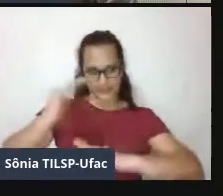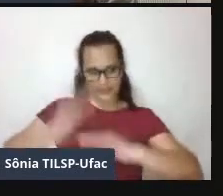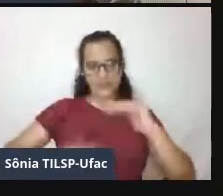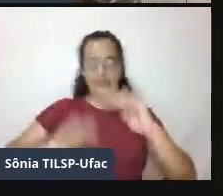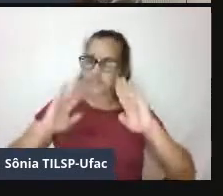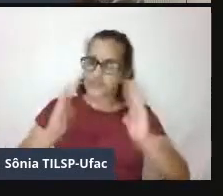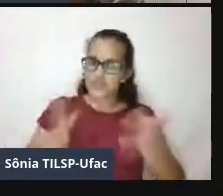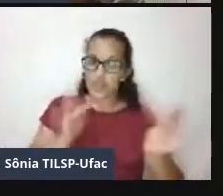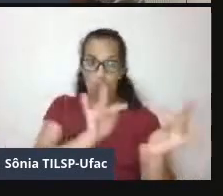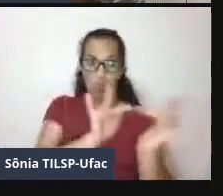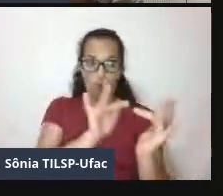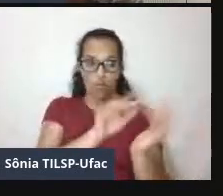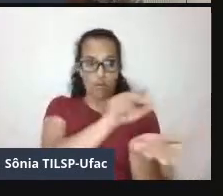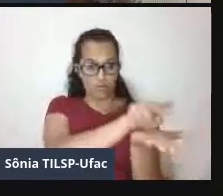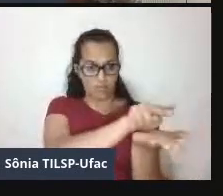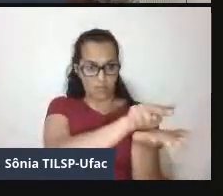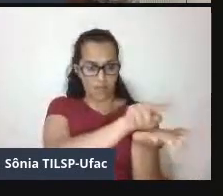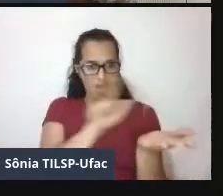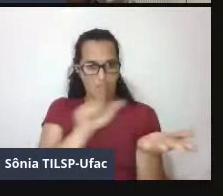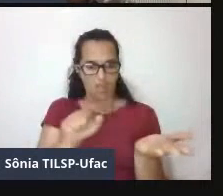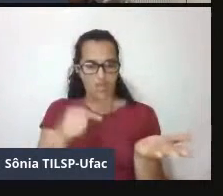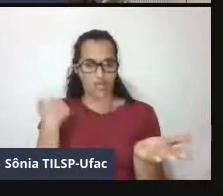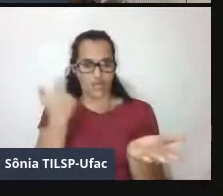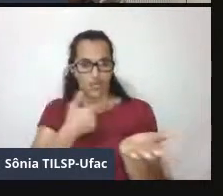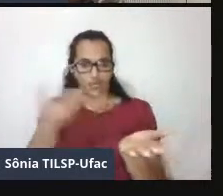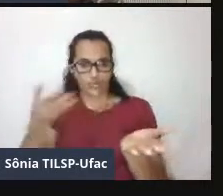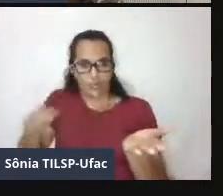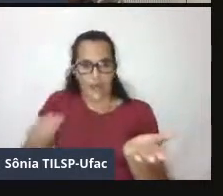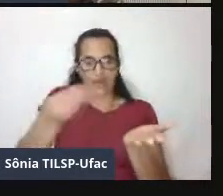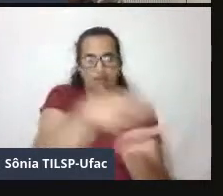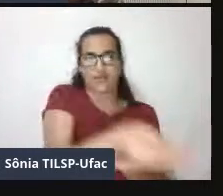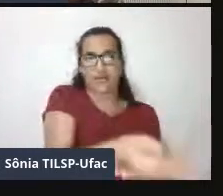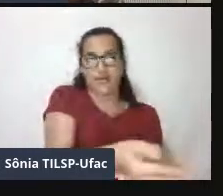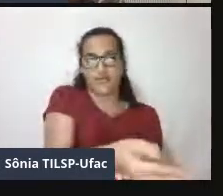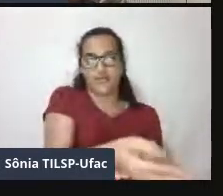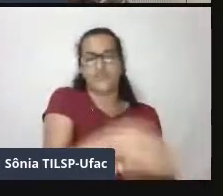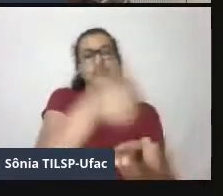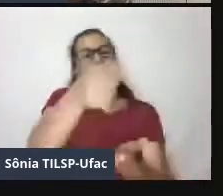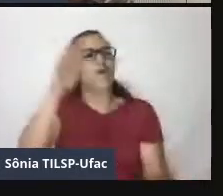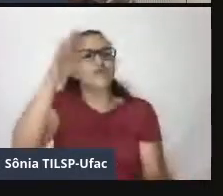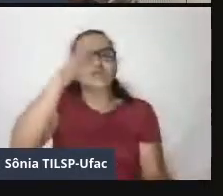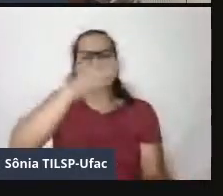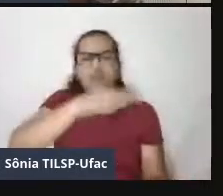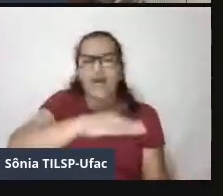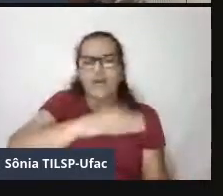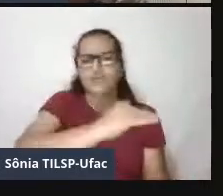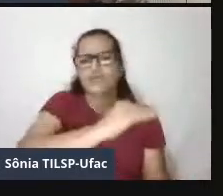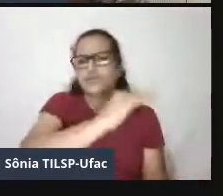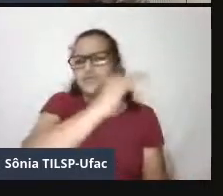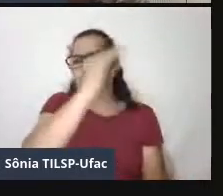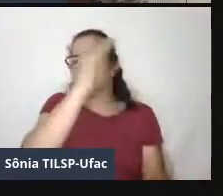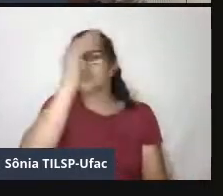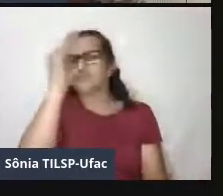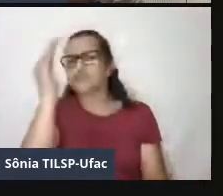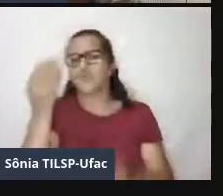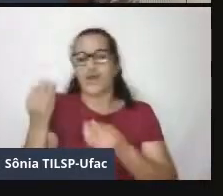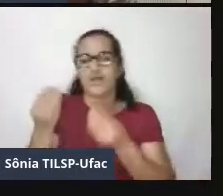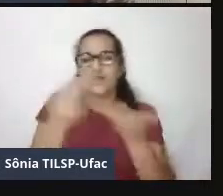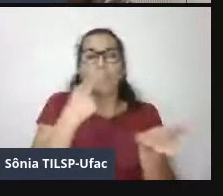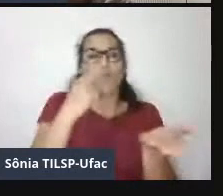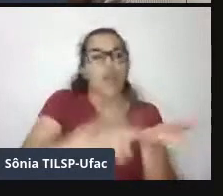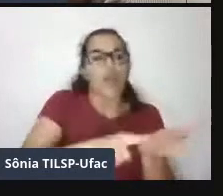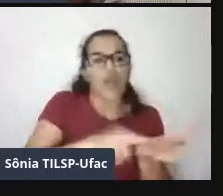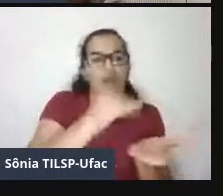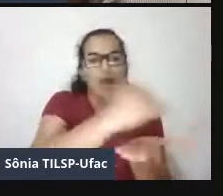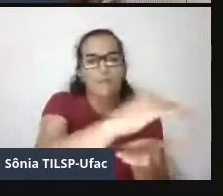esses pacientes, iríamos materializar a entrega. E assim a gente fez uma tarde inteira de entregas de cartas para pacientes da enfermaria do